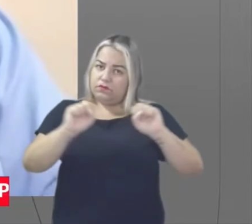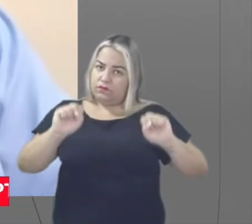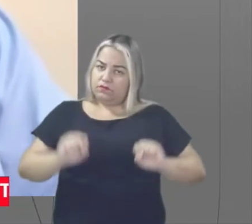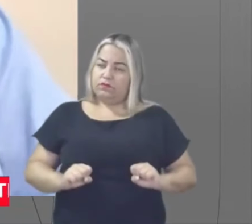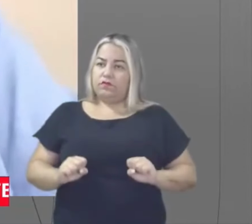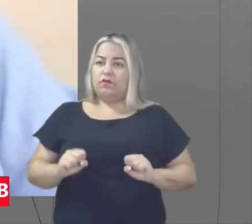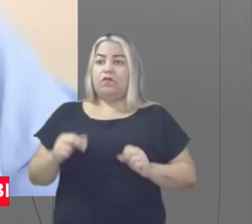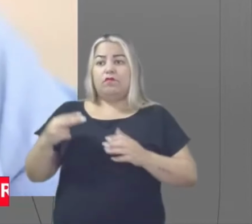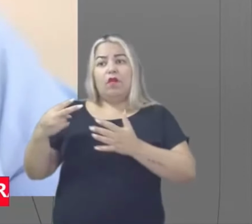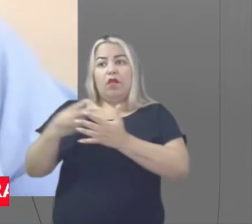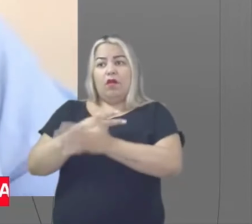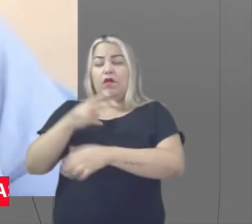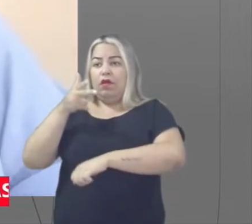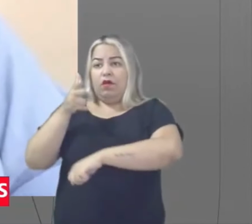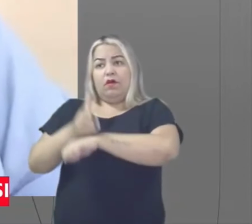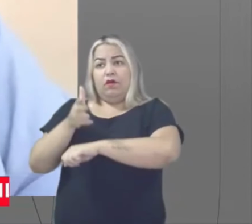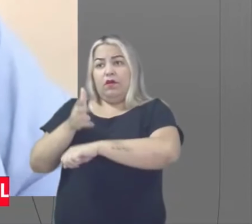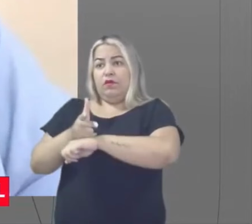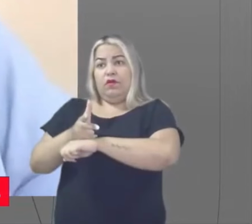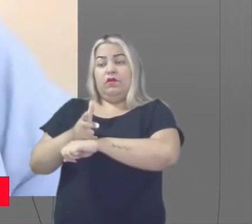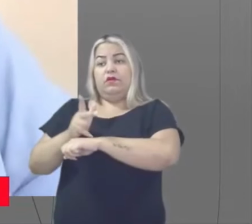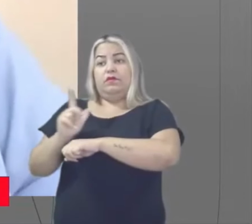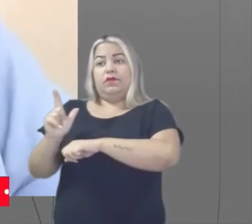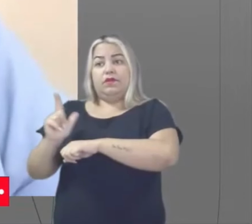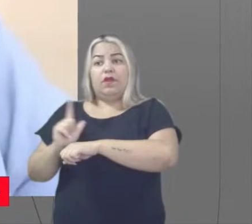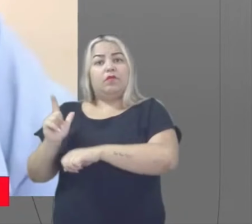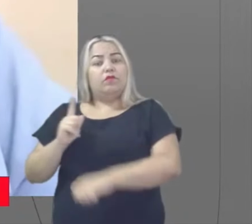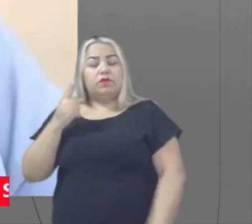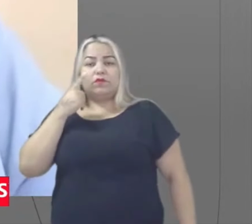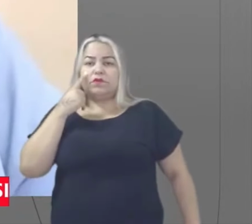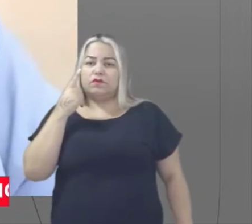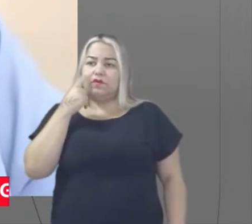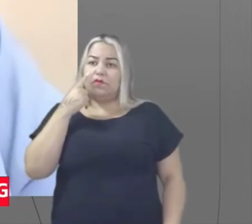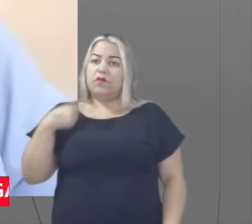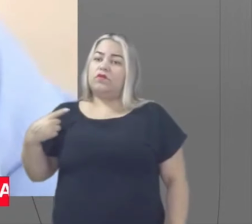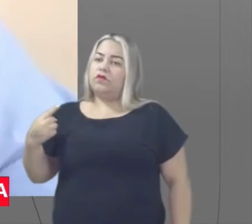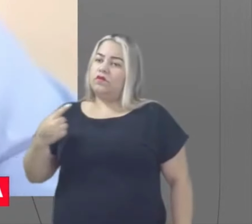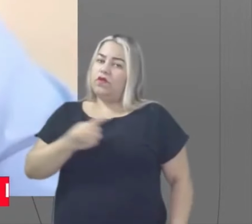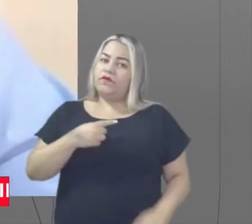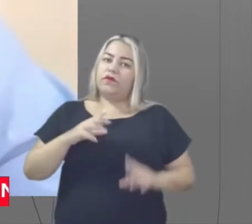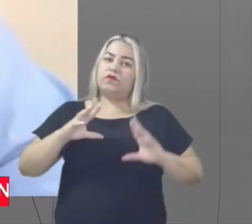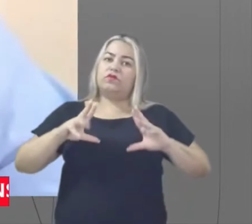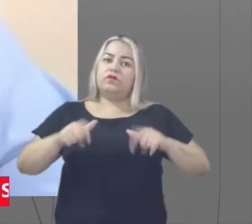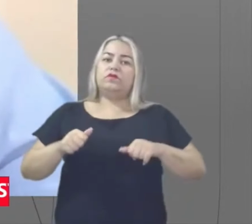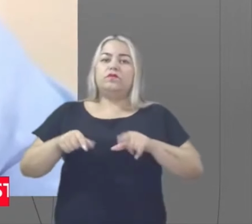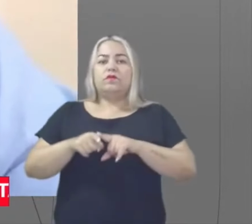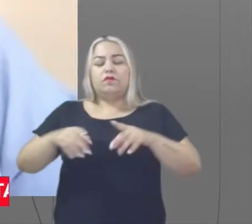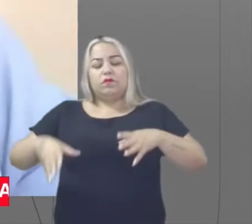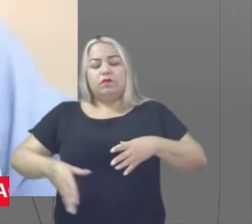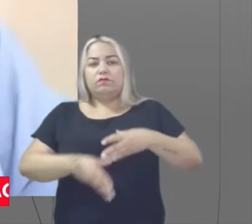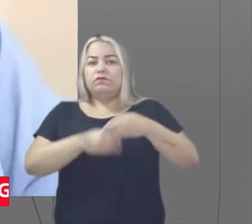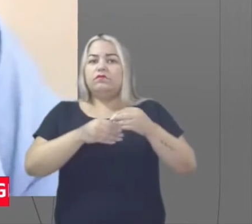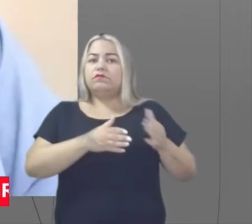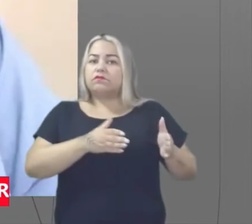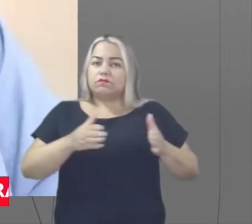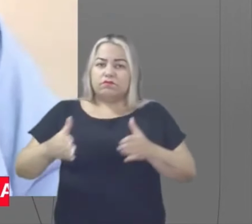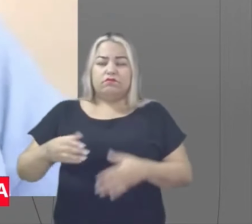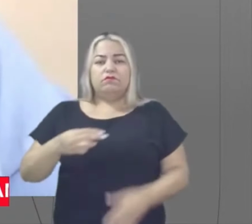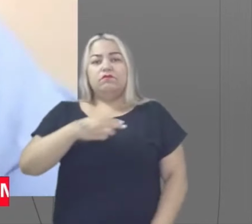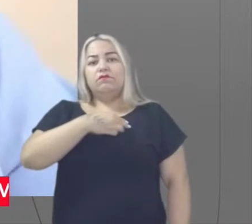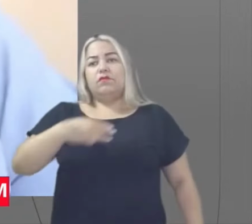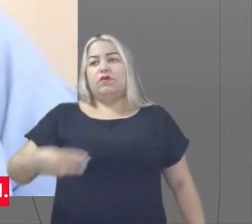entrar, ele não grava ininterruptamente. Então a gente está muito atento, a gente vai acompanhar todo o processo de implantação. O ministro Barroso